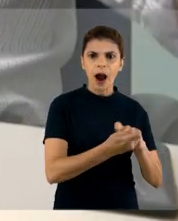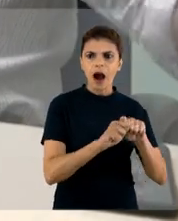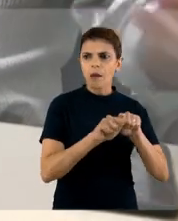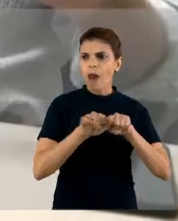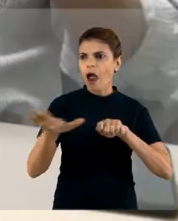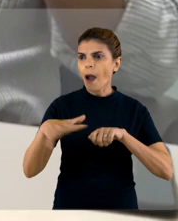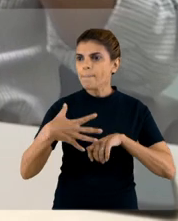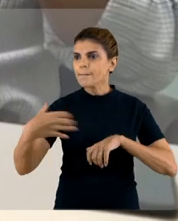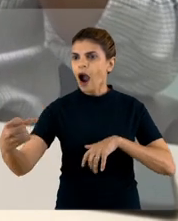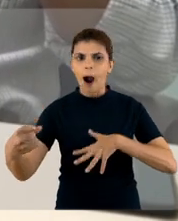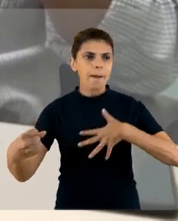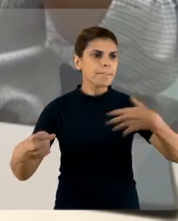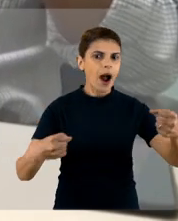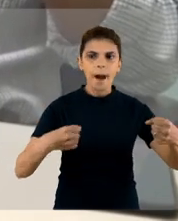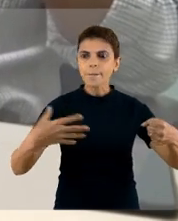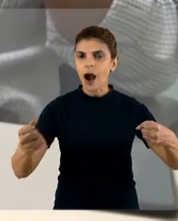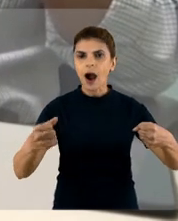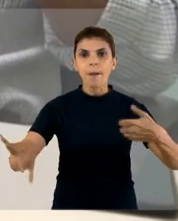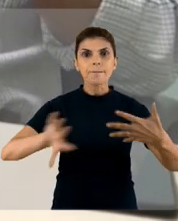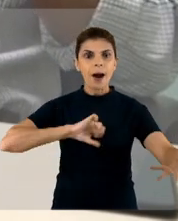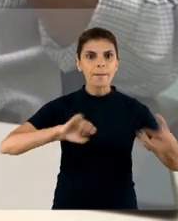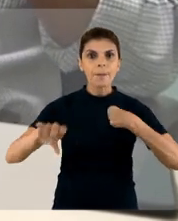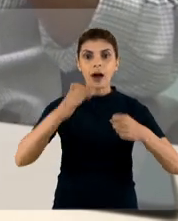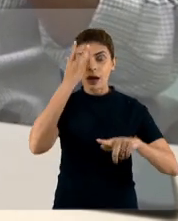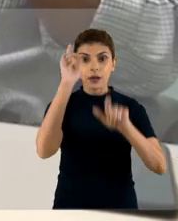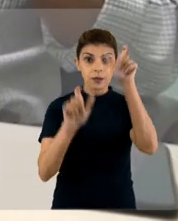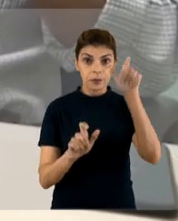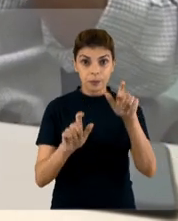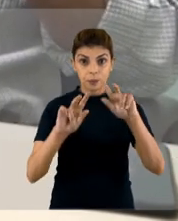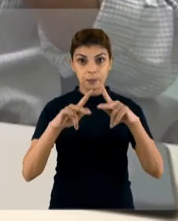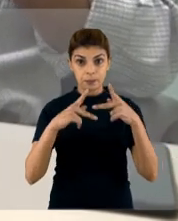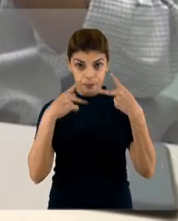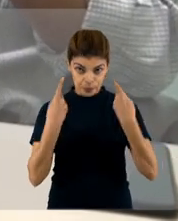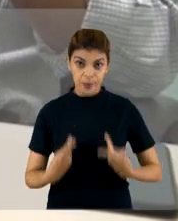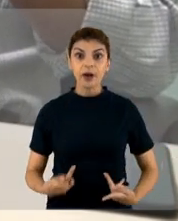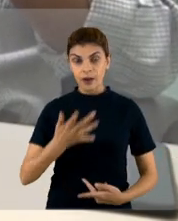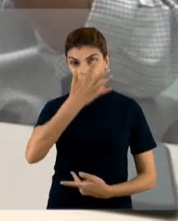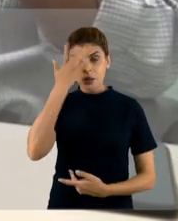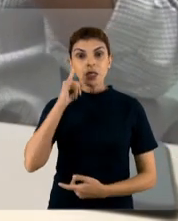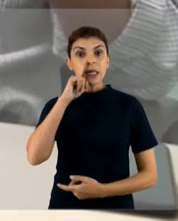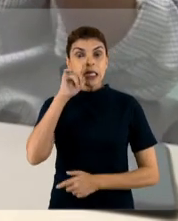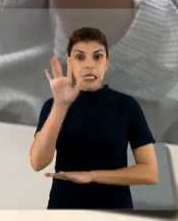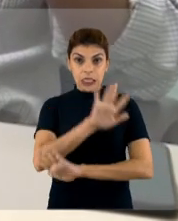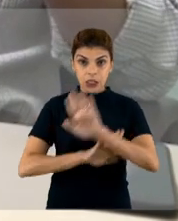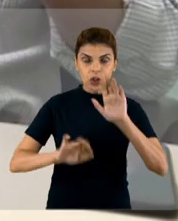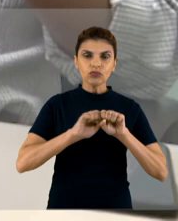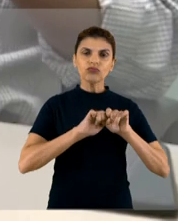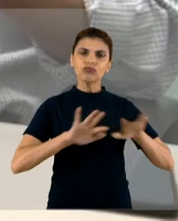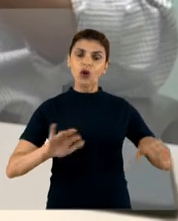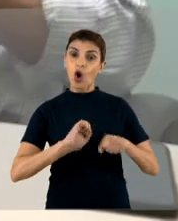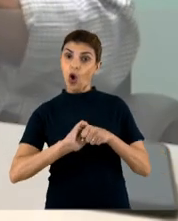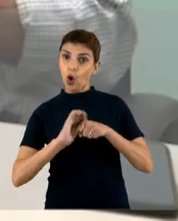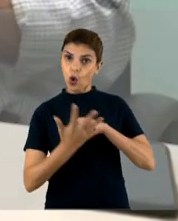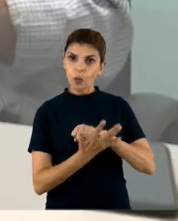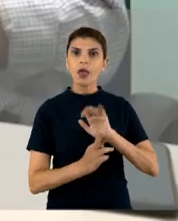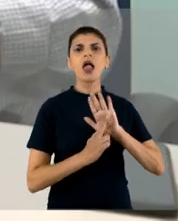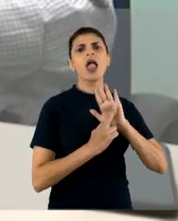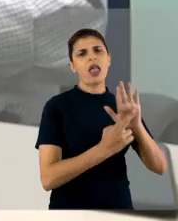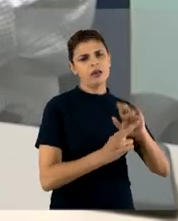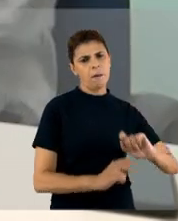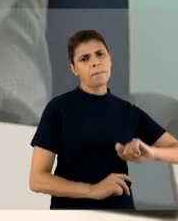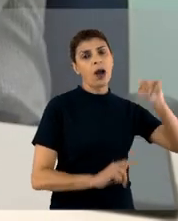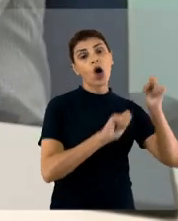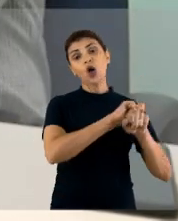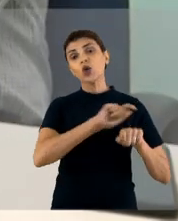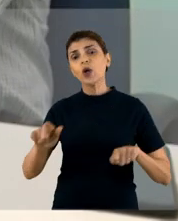a outros lugares e para poder infectar outras pessoas então do ponto de vista de risco realmente de disseminação o coronavírus representa um